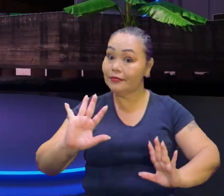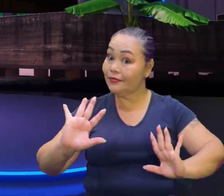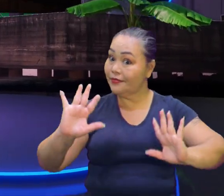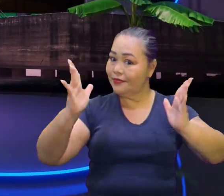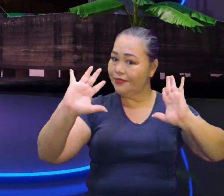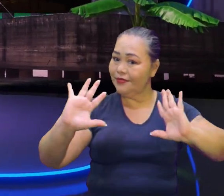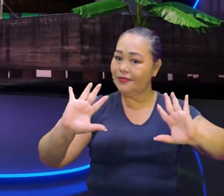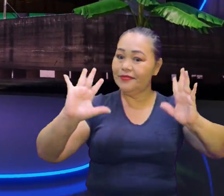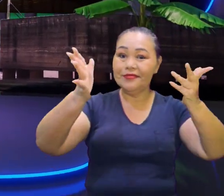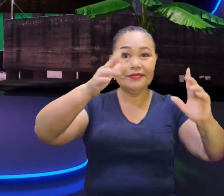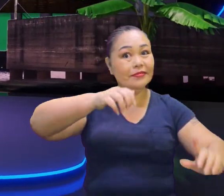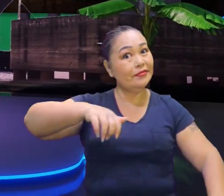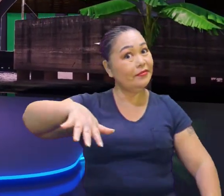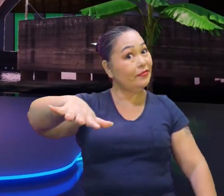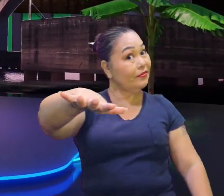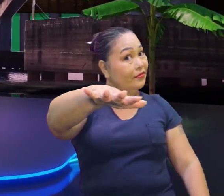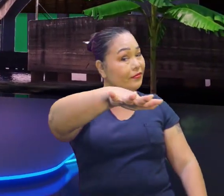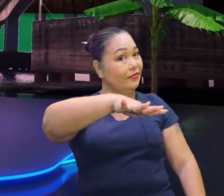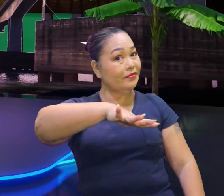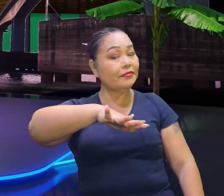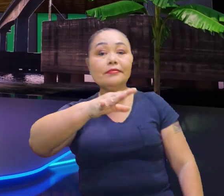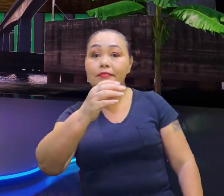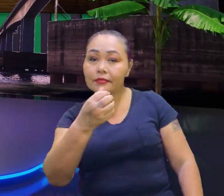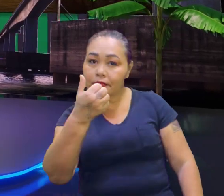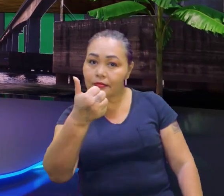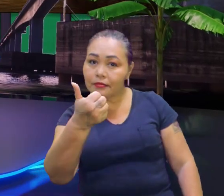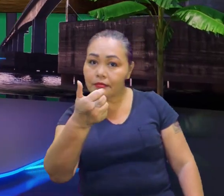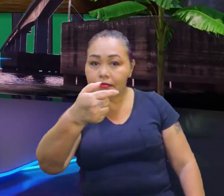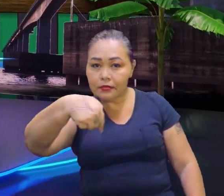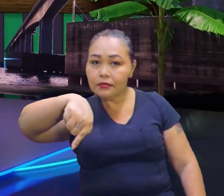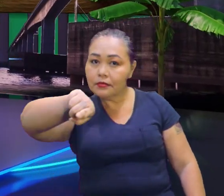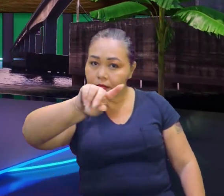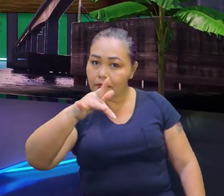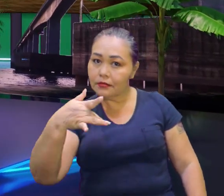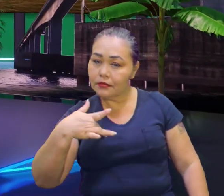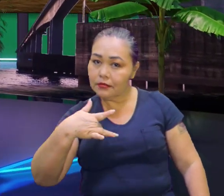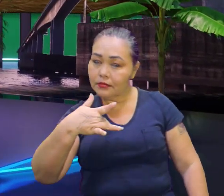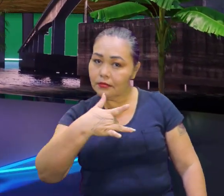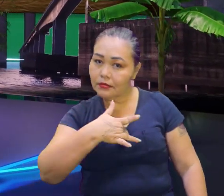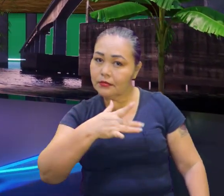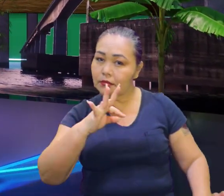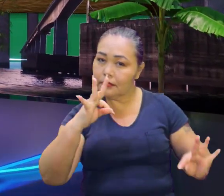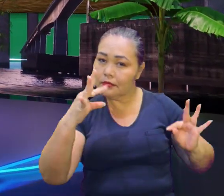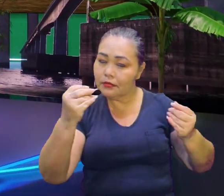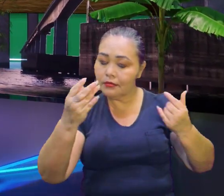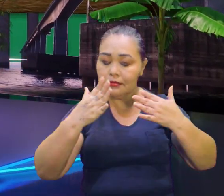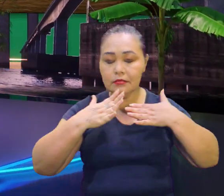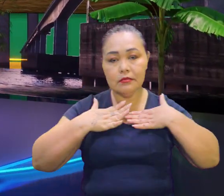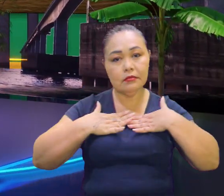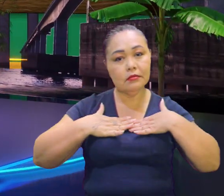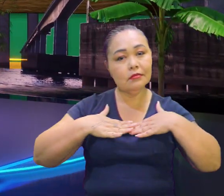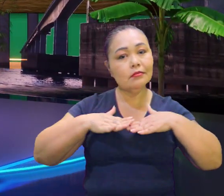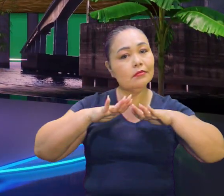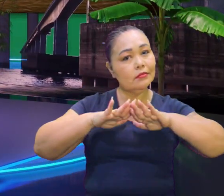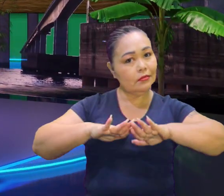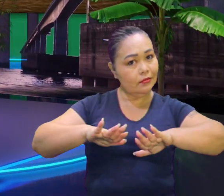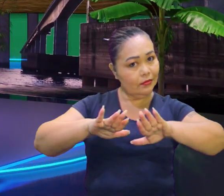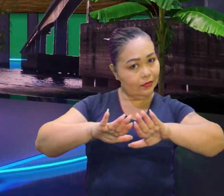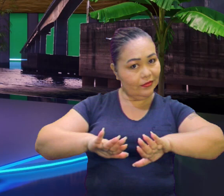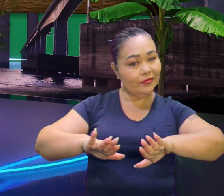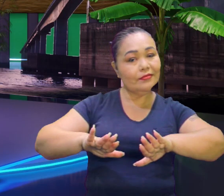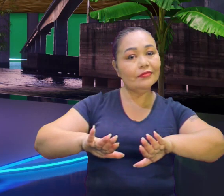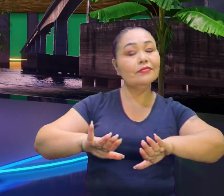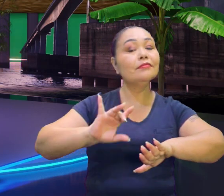Salve, salve, galera! E aí, como é que vocês estão? Todo mundo aí tranquilão, suave na